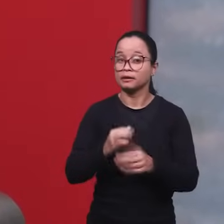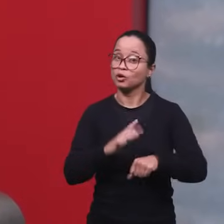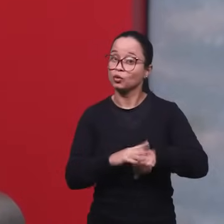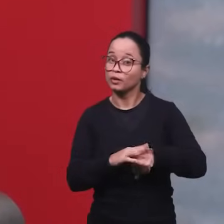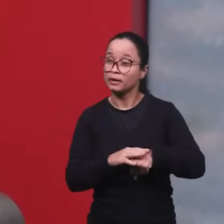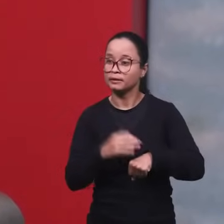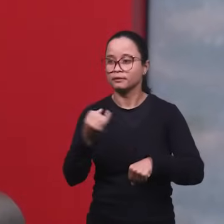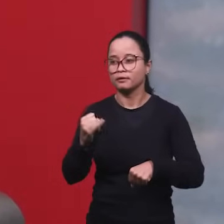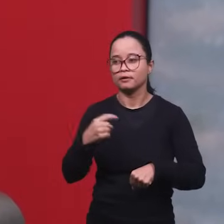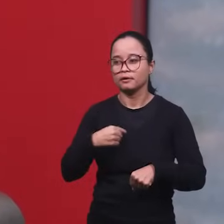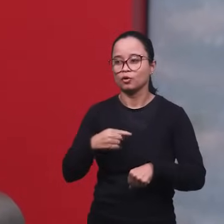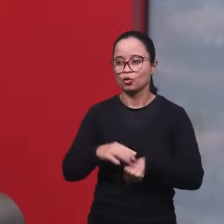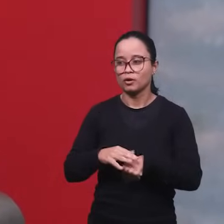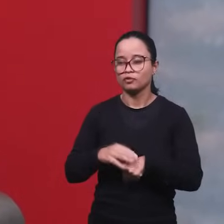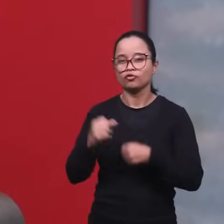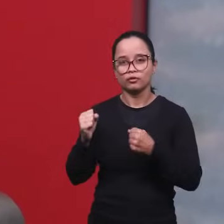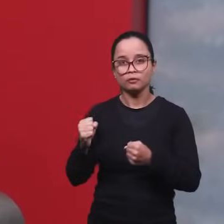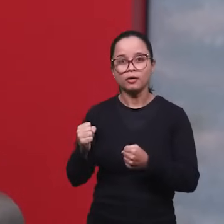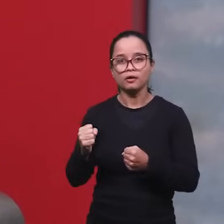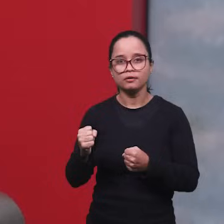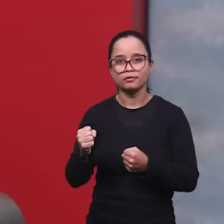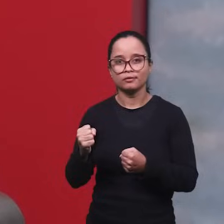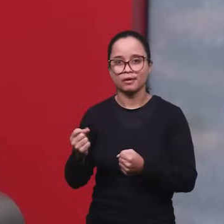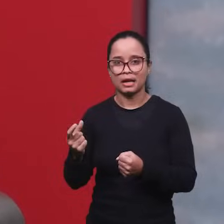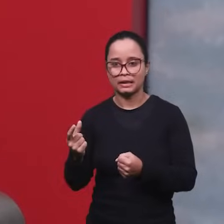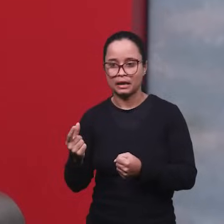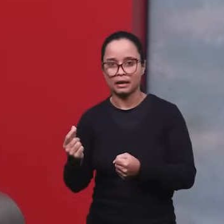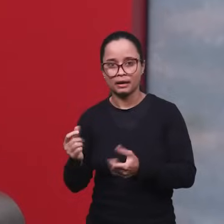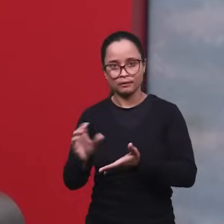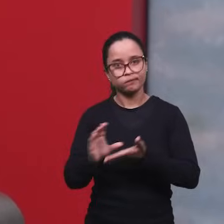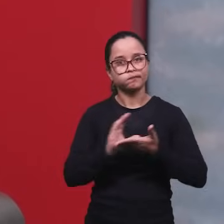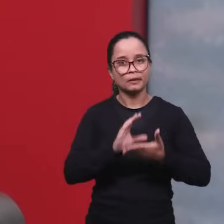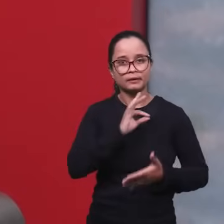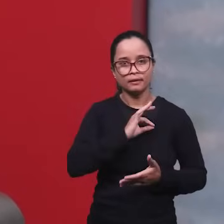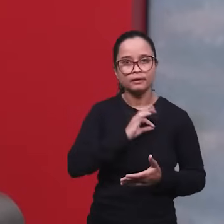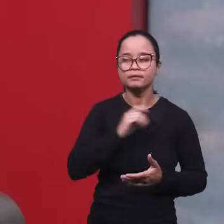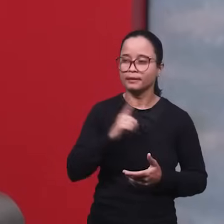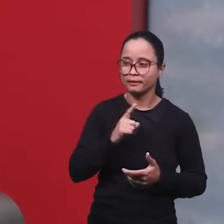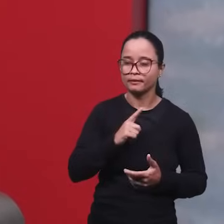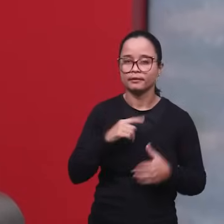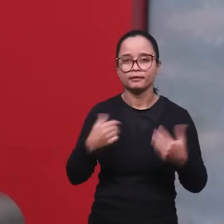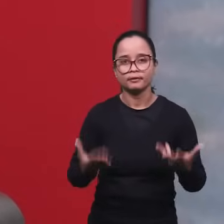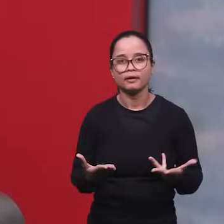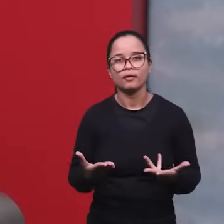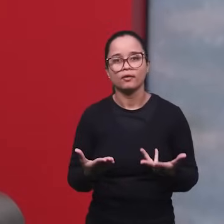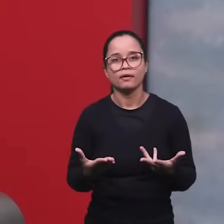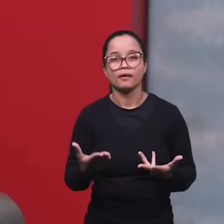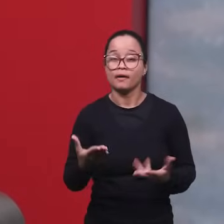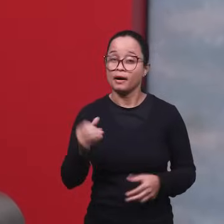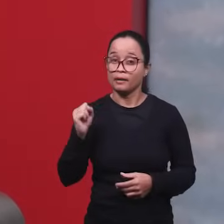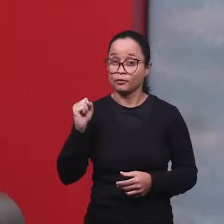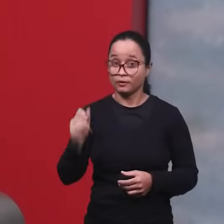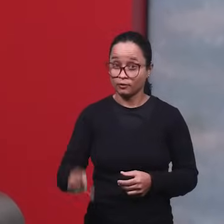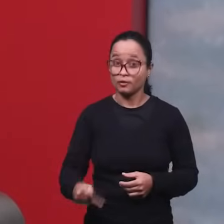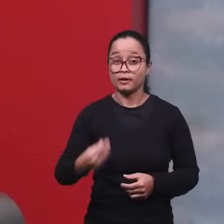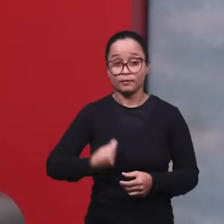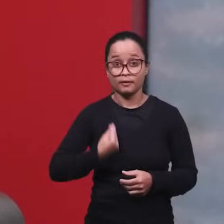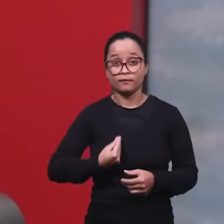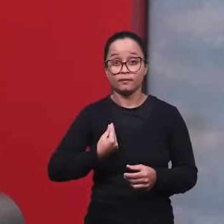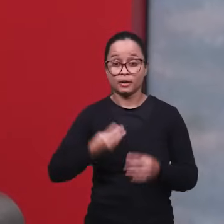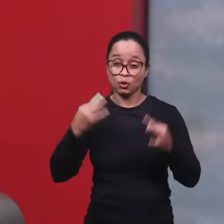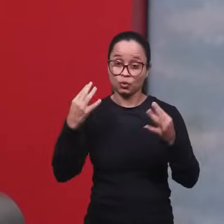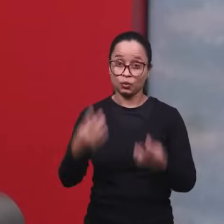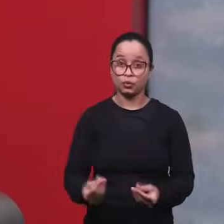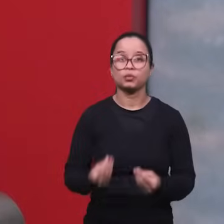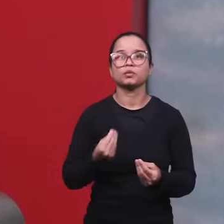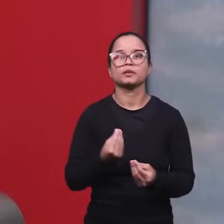eu posso desfrutar de um benefício previdenciário. Então, não é só aposentadoria. Aposentadoria é o resultado de uma vida toda de contribuição. Mas podem